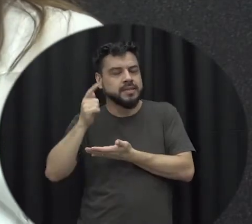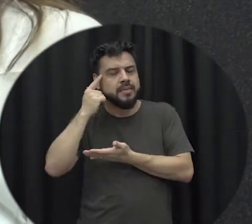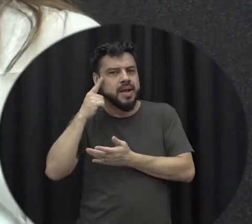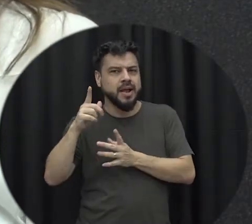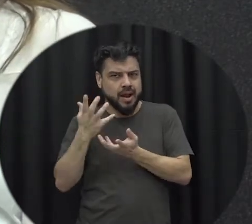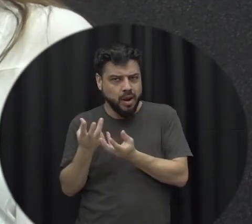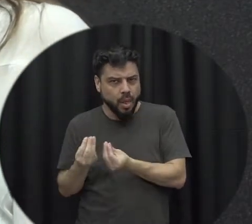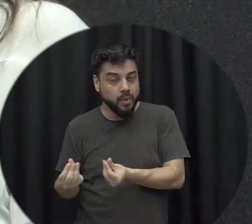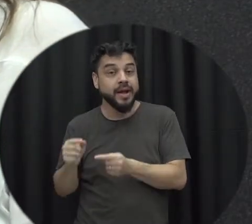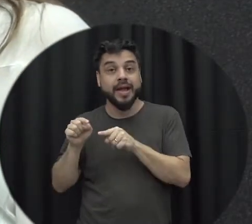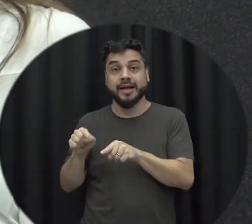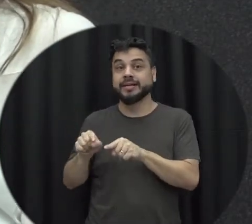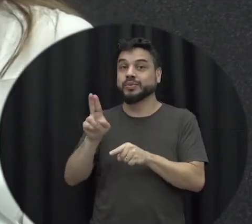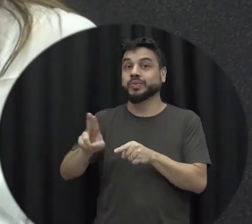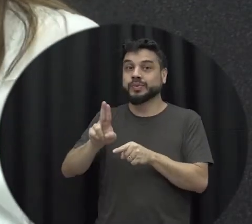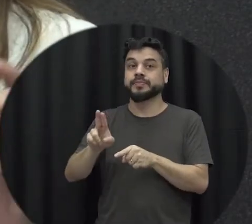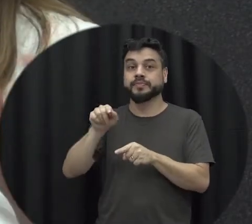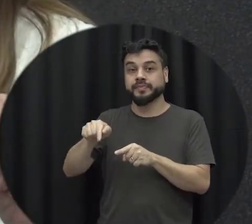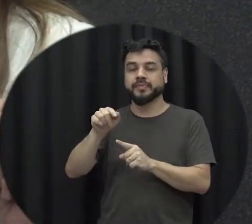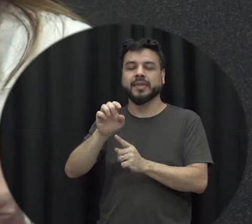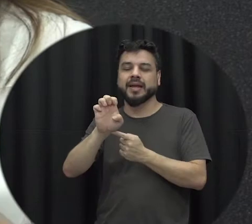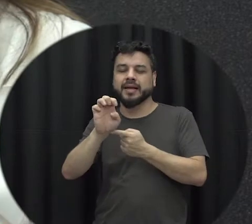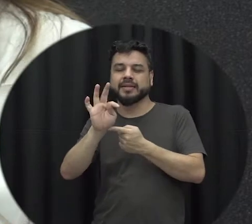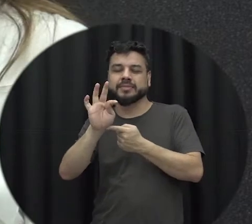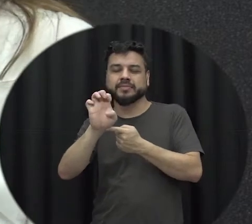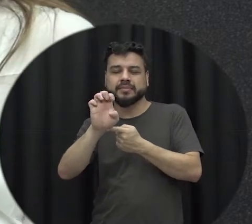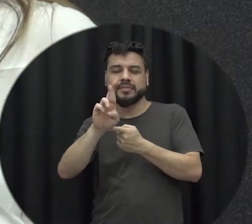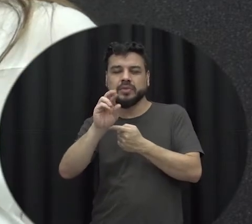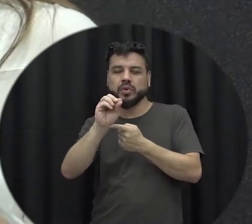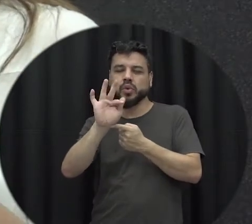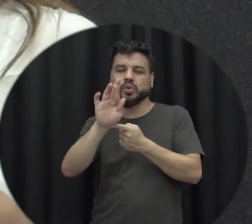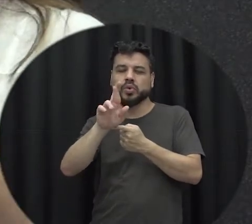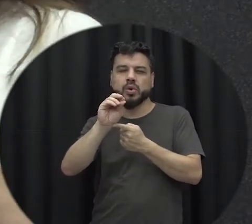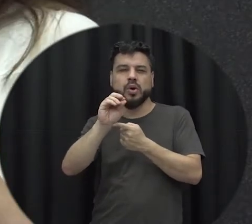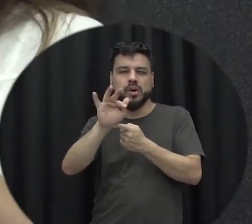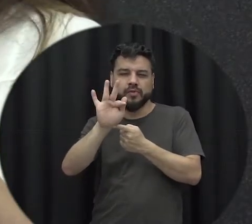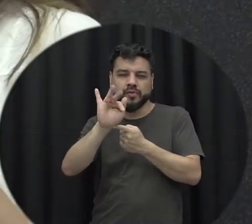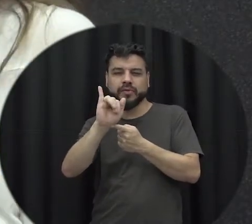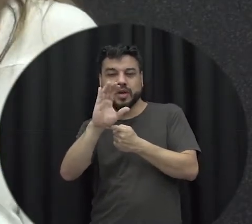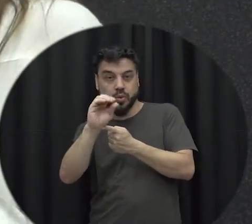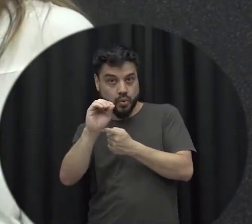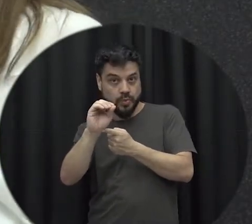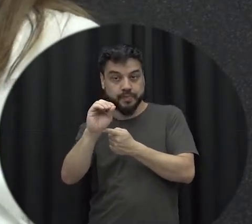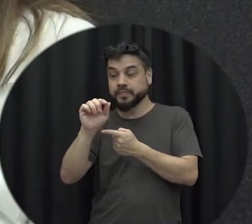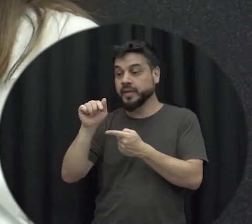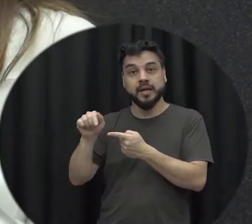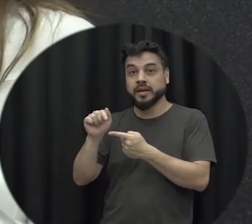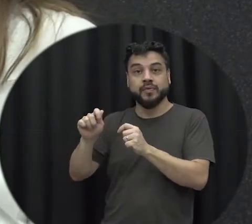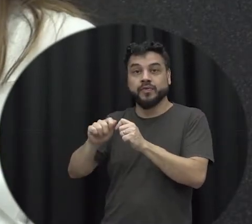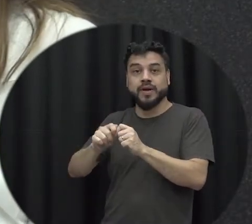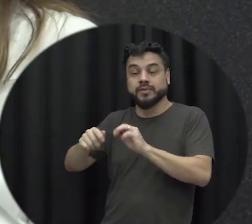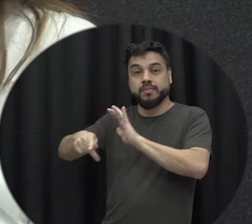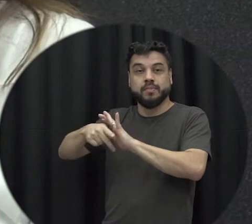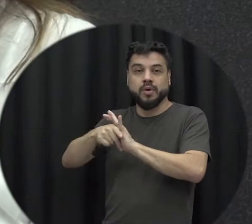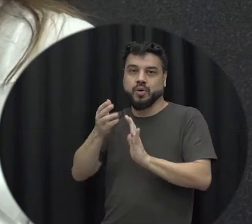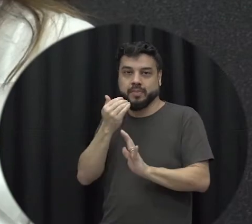Então, os fungos, eles são heterotróficos, essa palavra é um pouquinho difícil. É a mesma coisa que a gente, eles não produzem o próprio alimento,